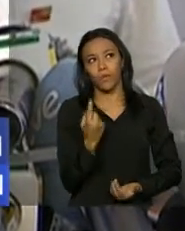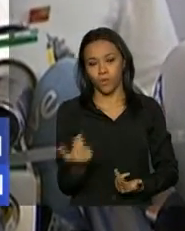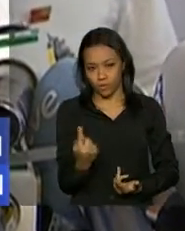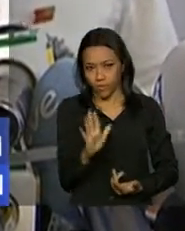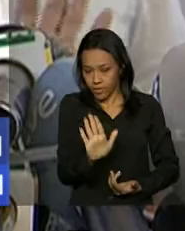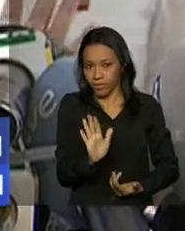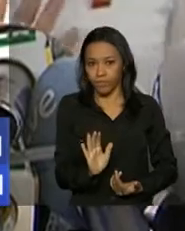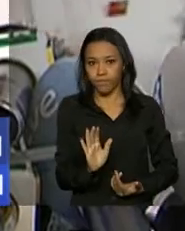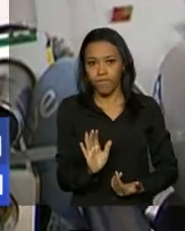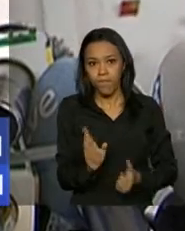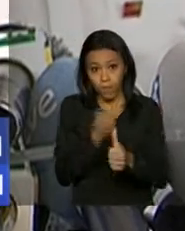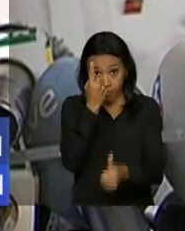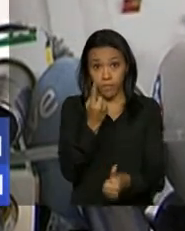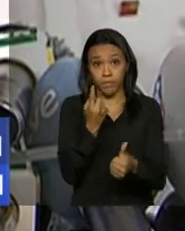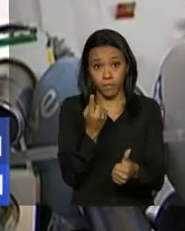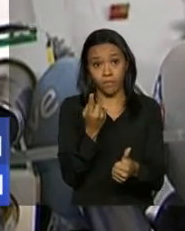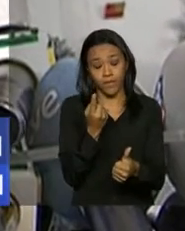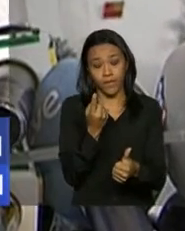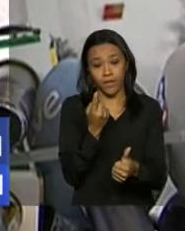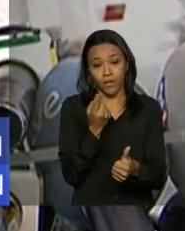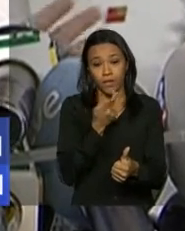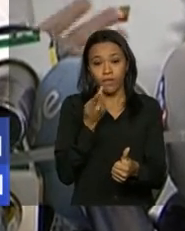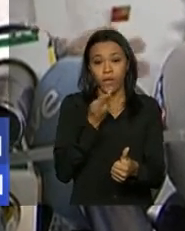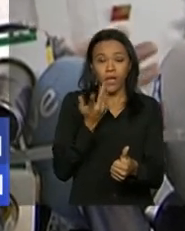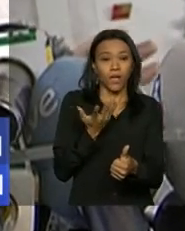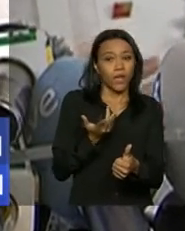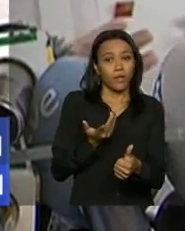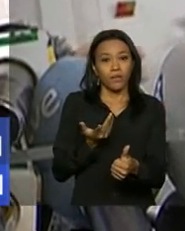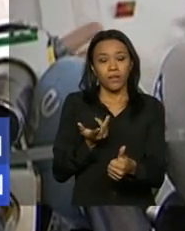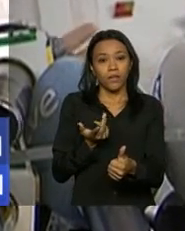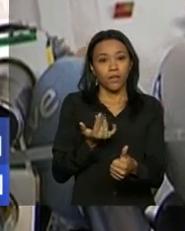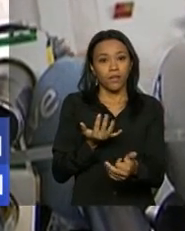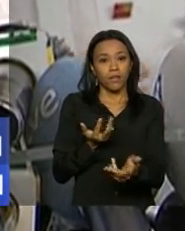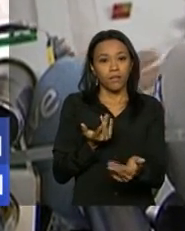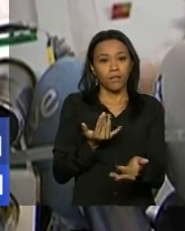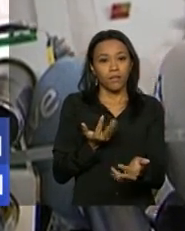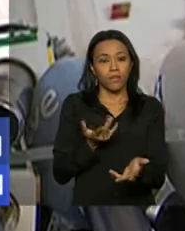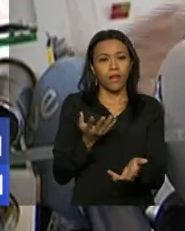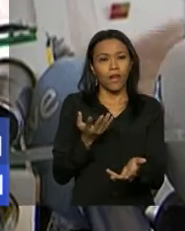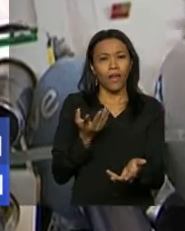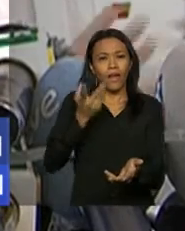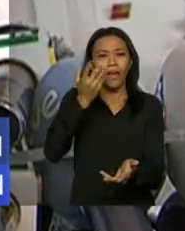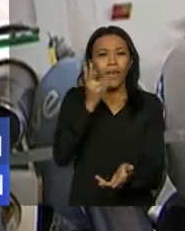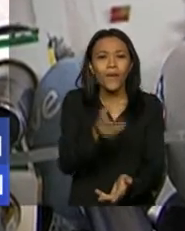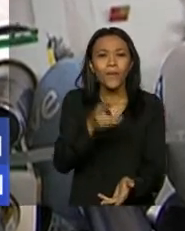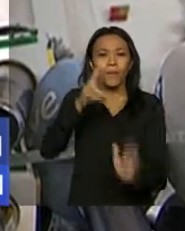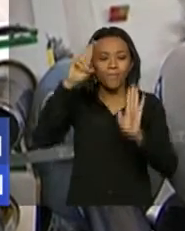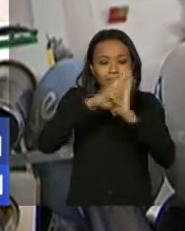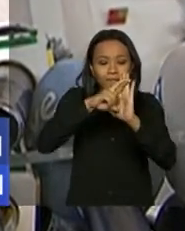é a primeira, vamos dizer, o regimento de